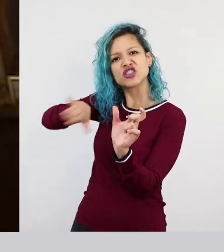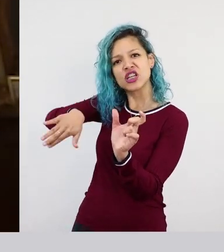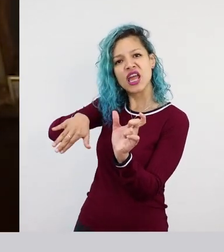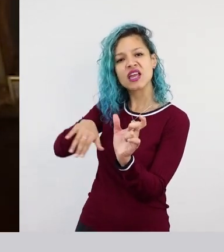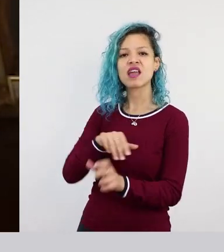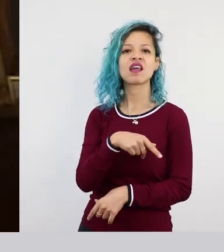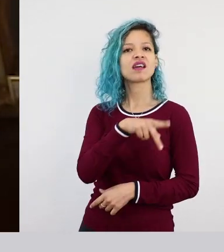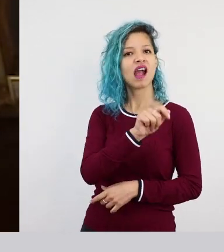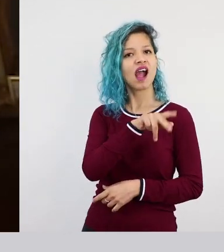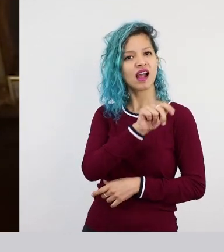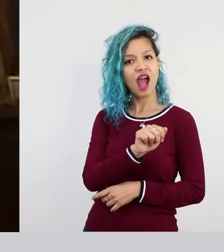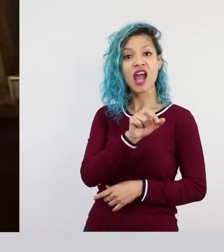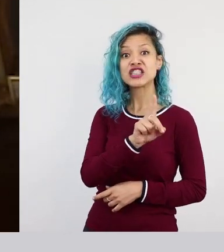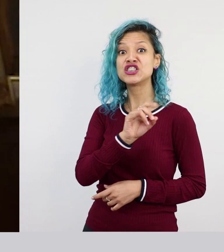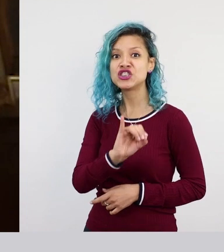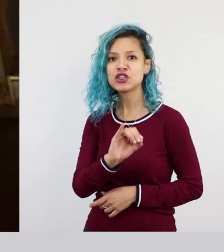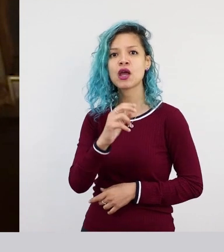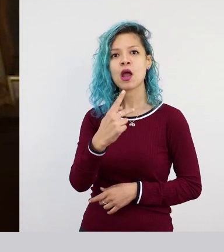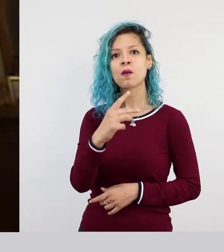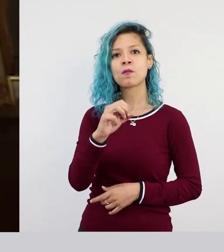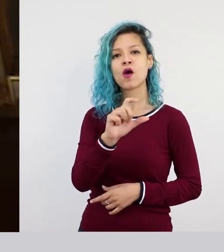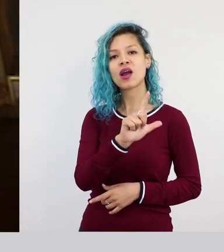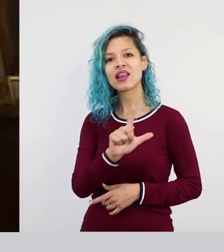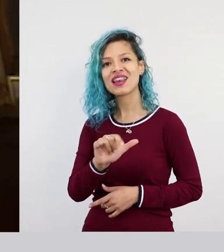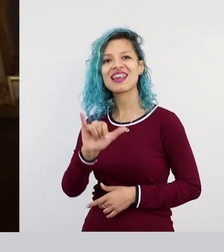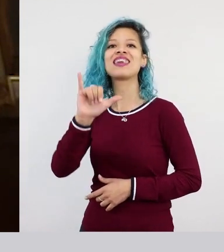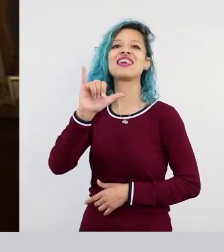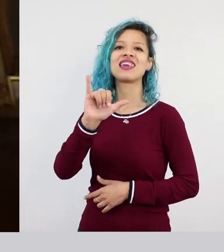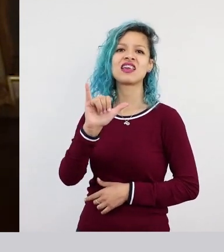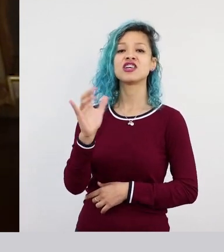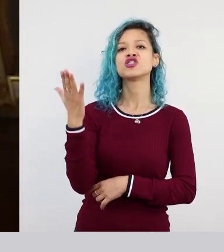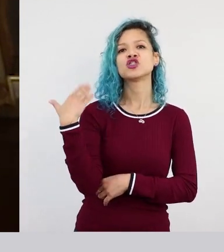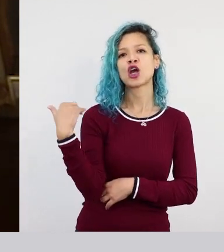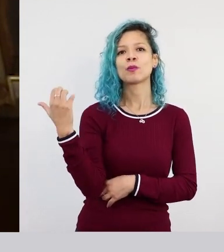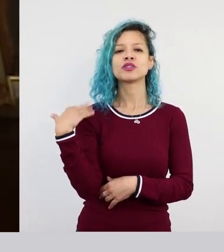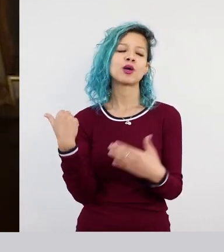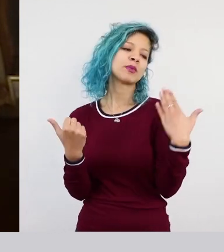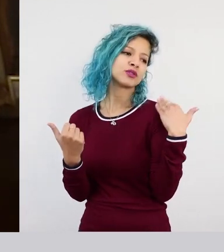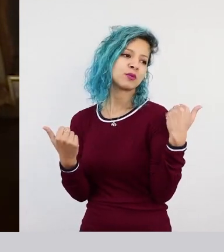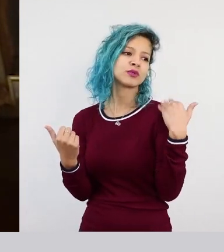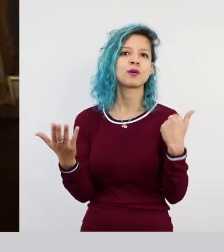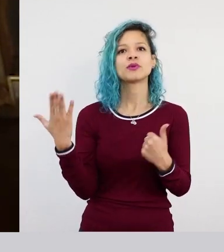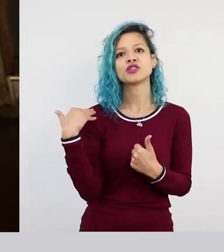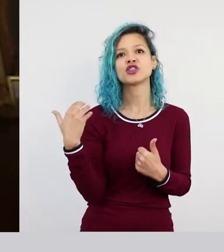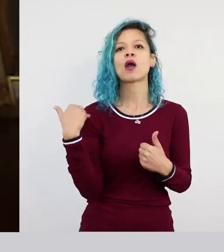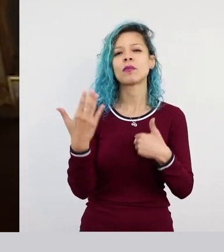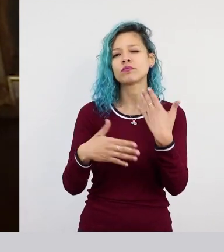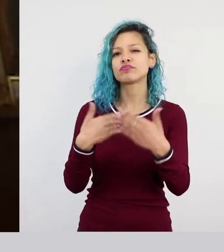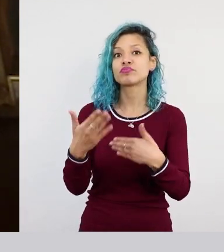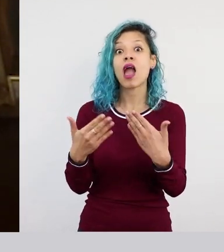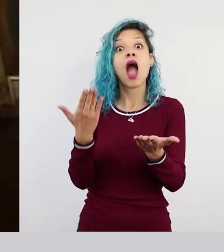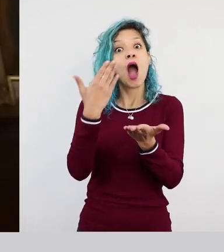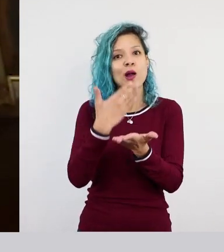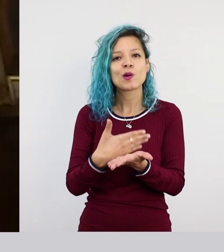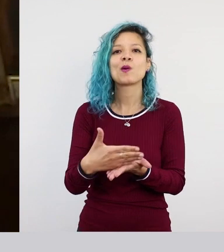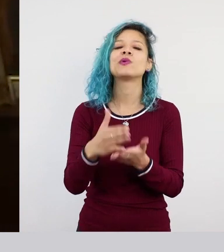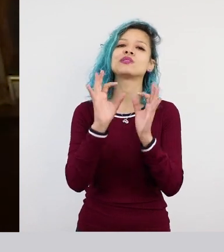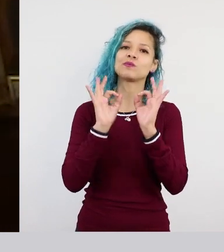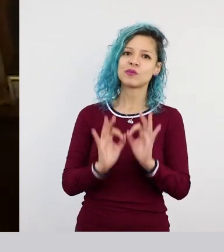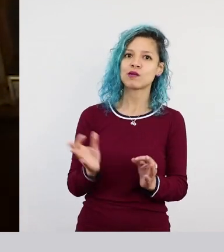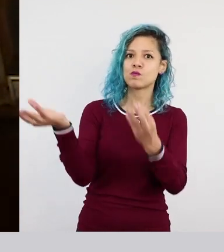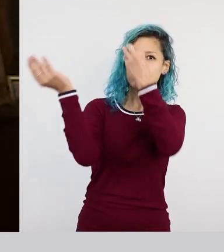meu sobrenome e continuei com metade. Só ficou Cacá de Poli. Cacá de Poli daqui, Cacá de Poli de lá. E foi aí